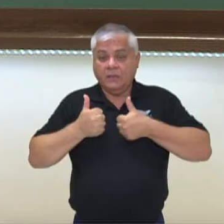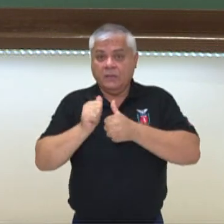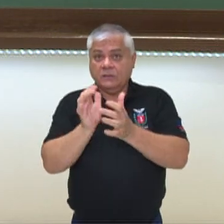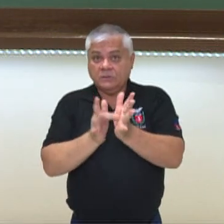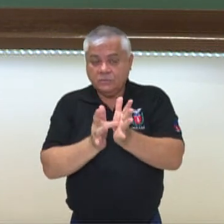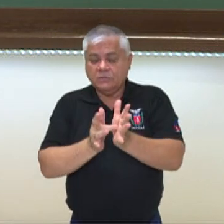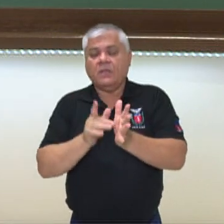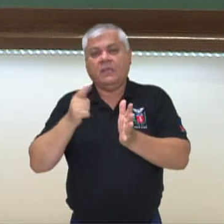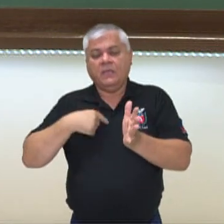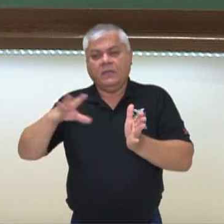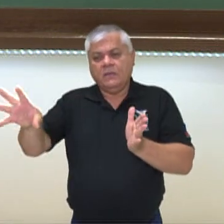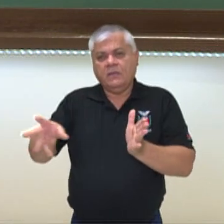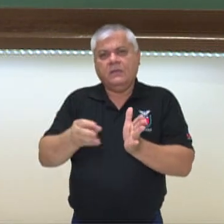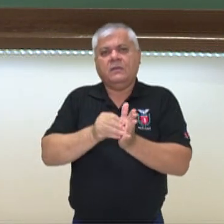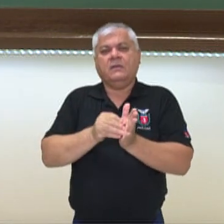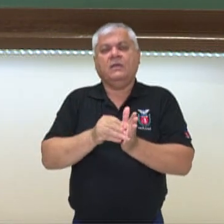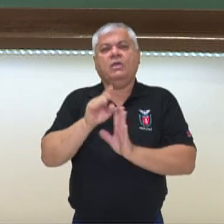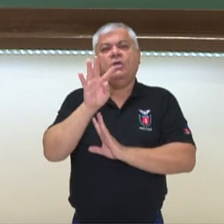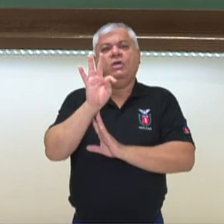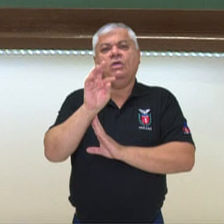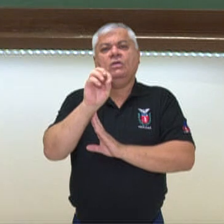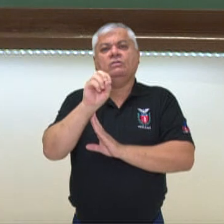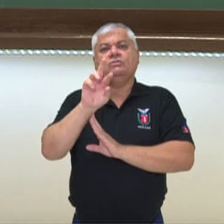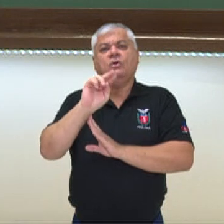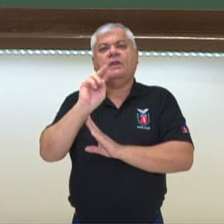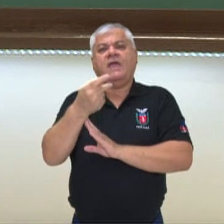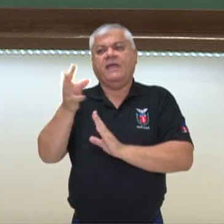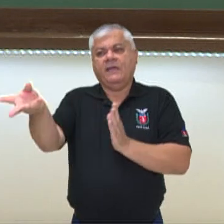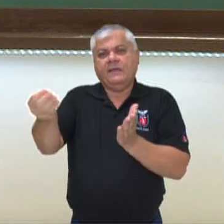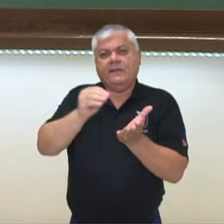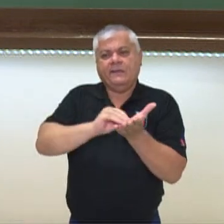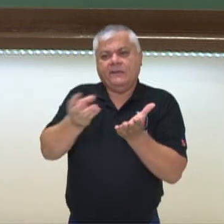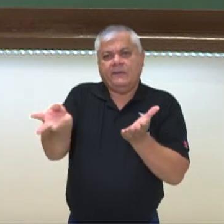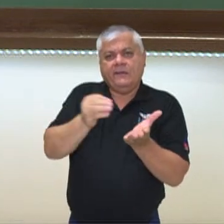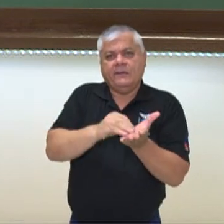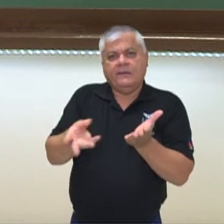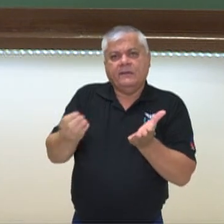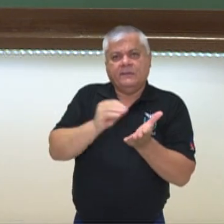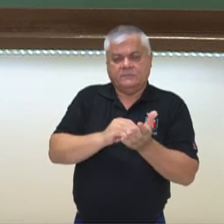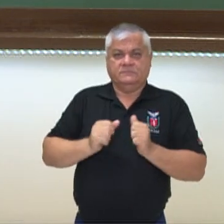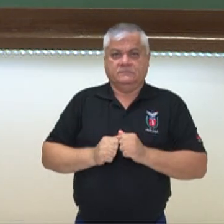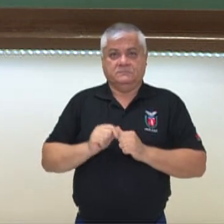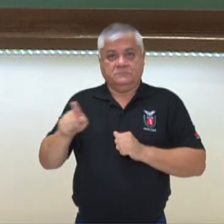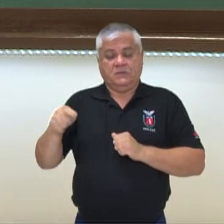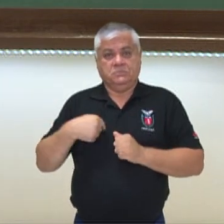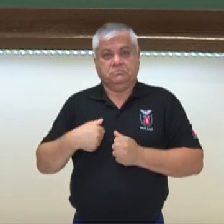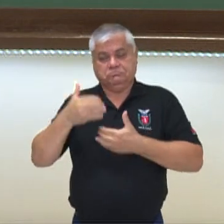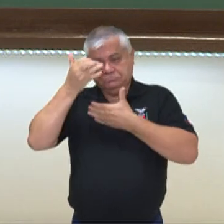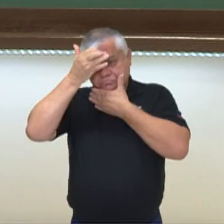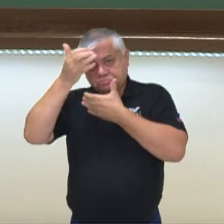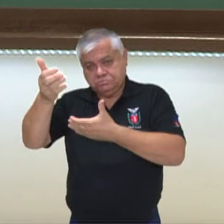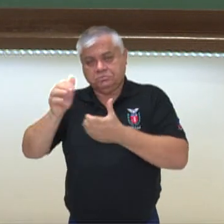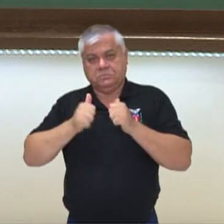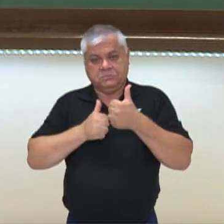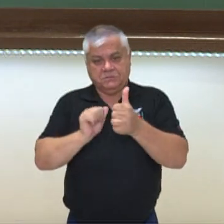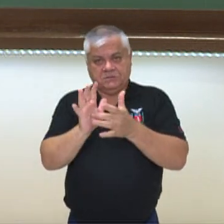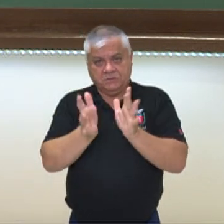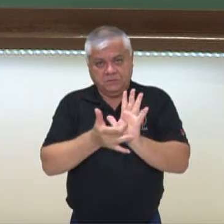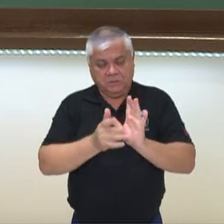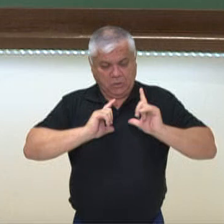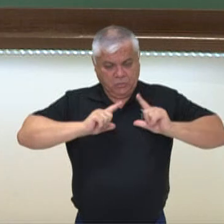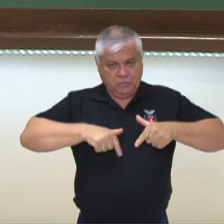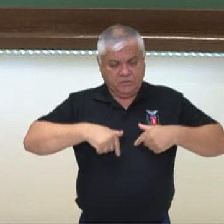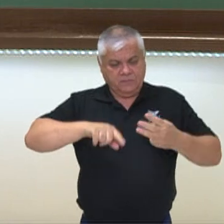Torá, tem elementos, livros que são da Torá. Então quer dizer que islamismo, cristianismo e judaísmo